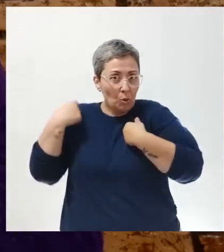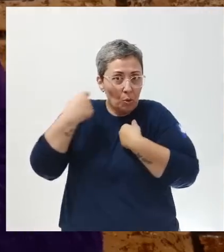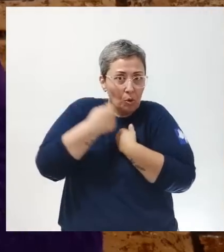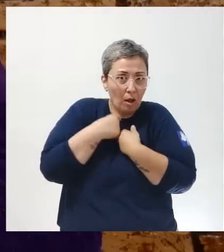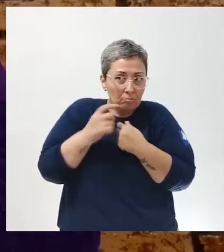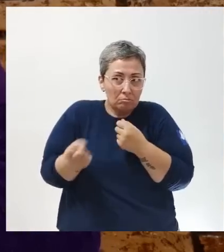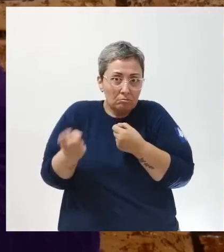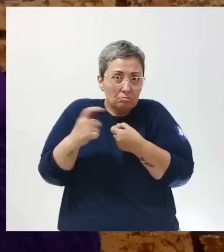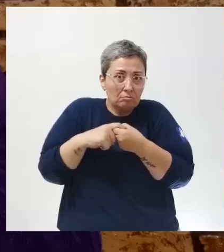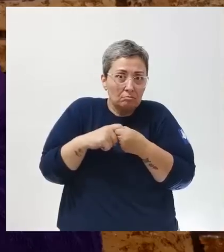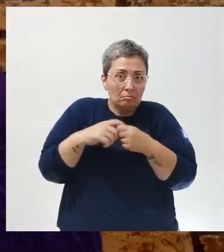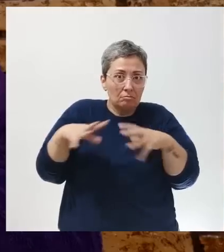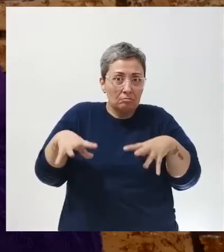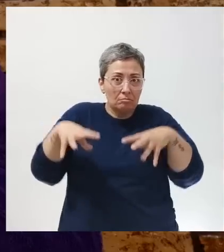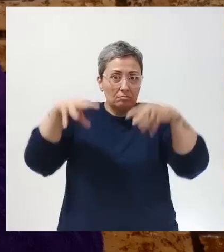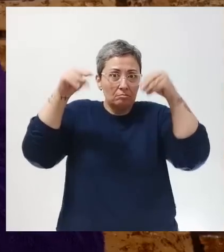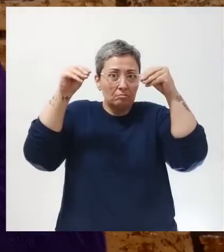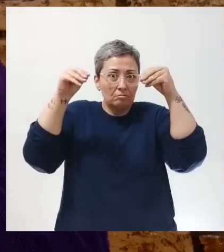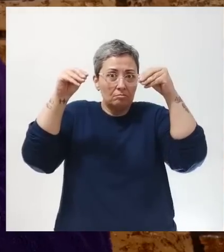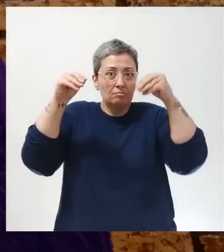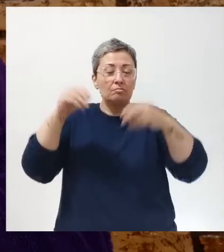o rei voltou para o castelo.